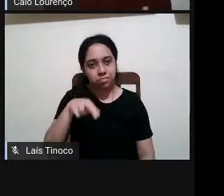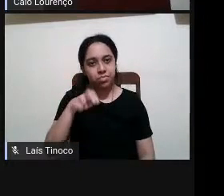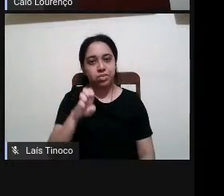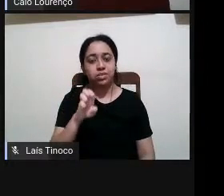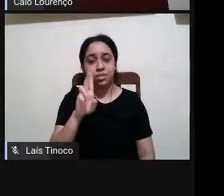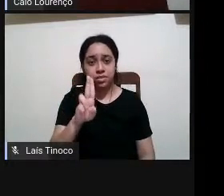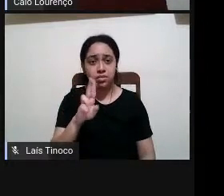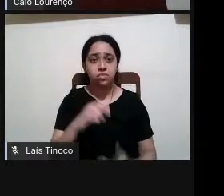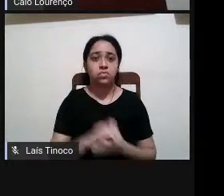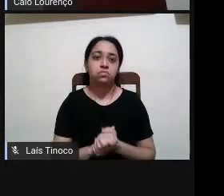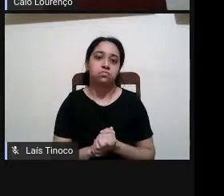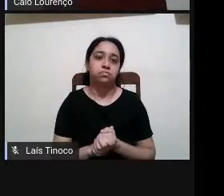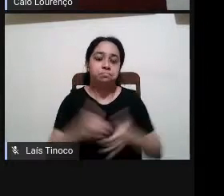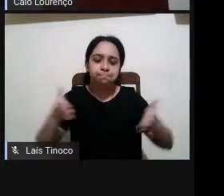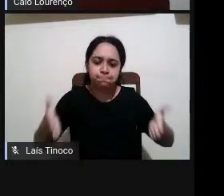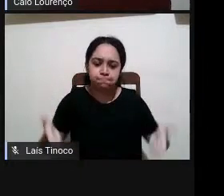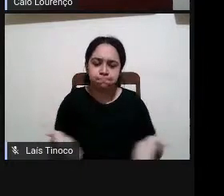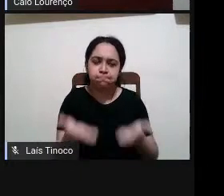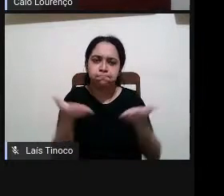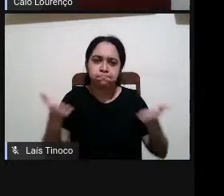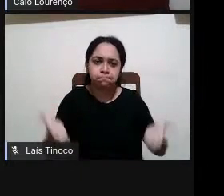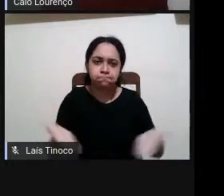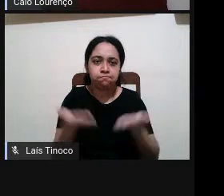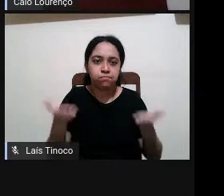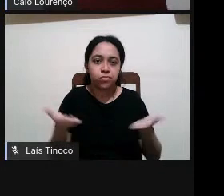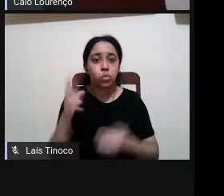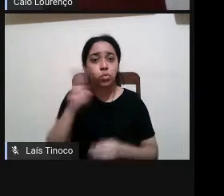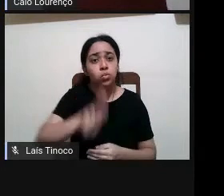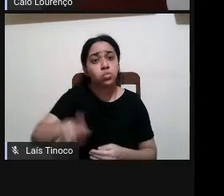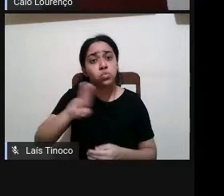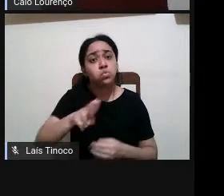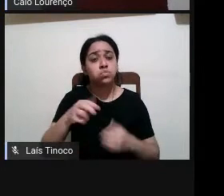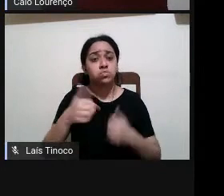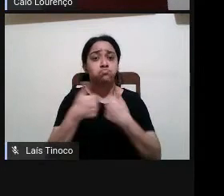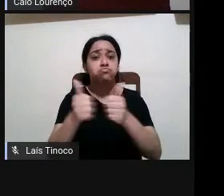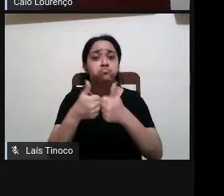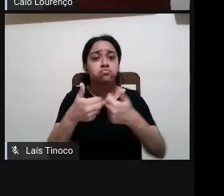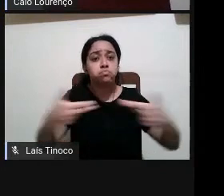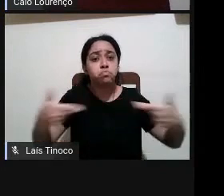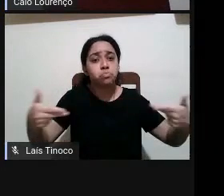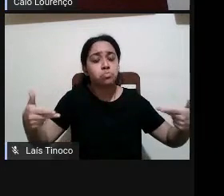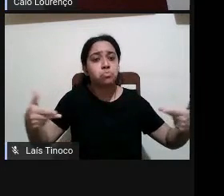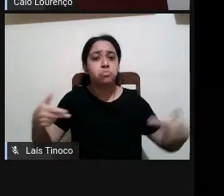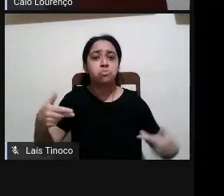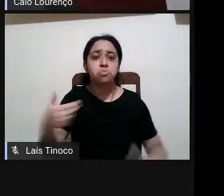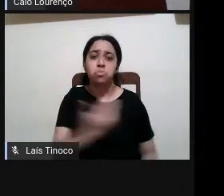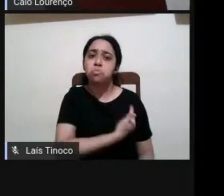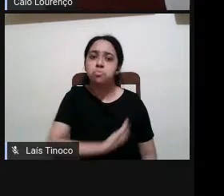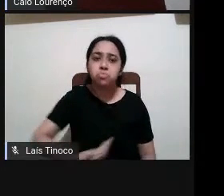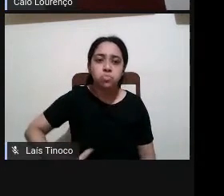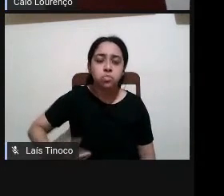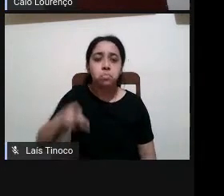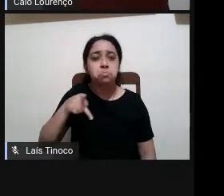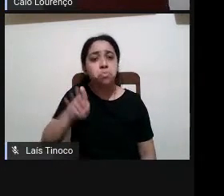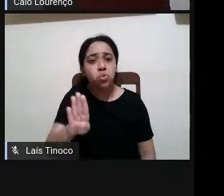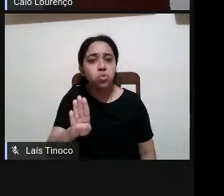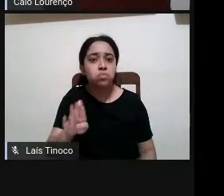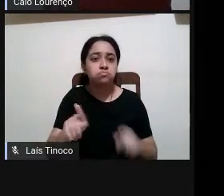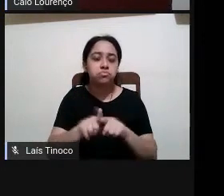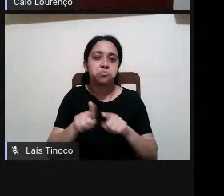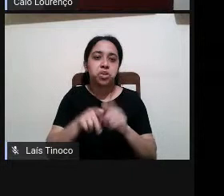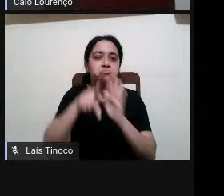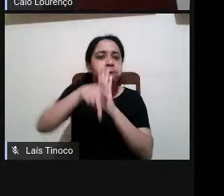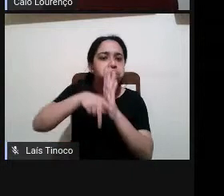o incentivo à utilização de transportes públicos, como, por exemplo, também o transporte ferroviário. Então,